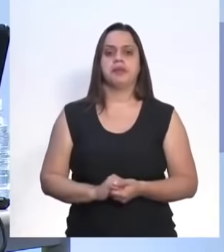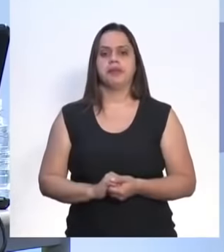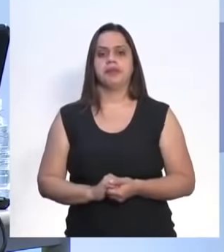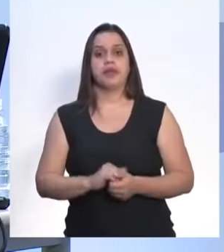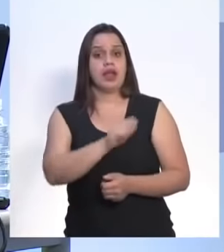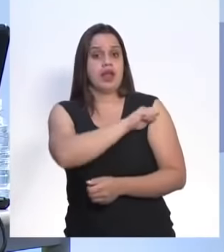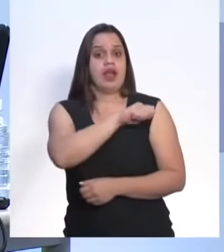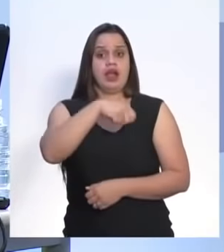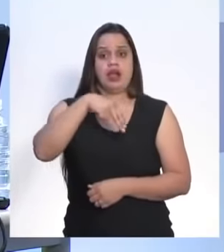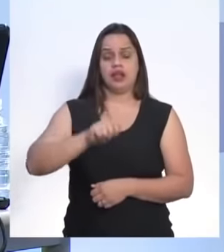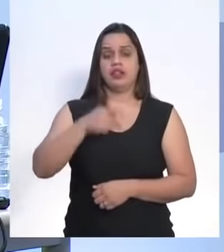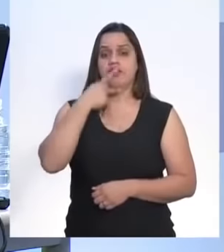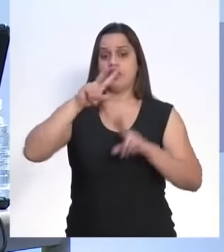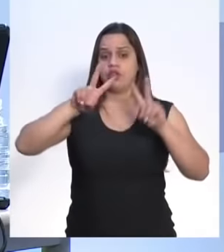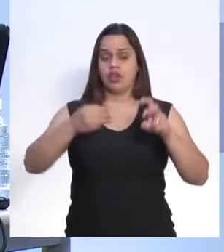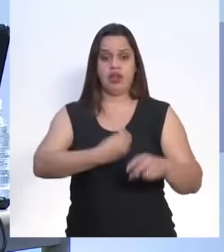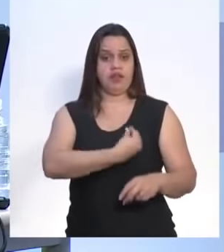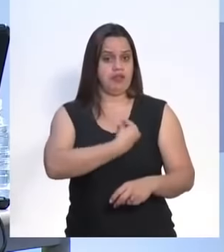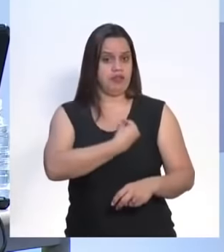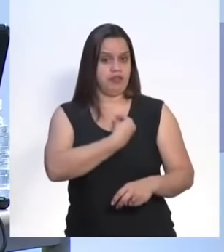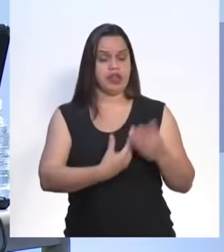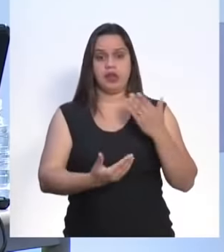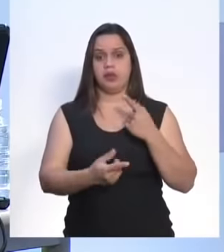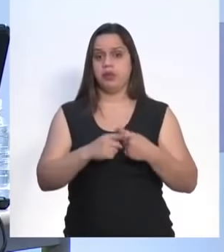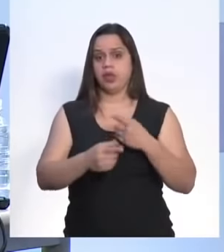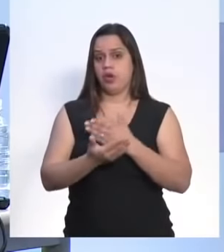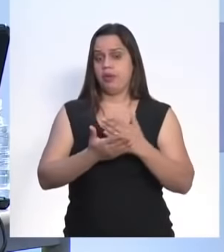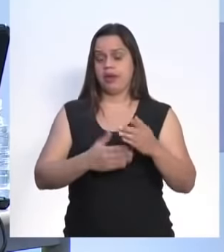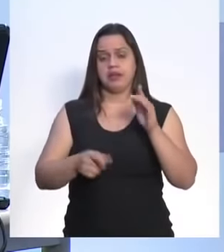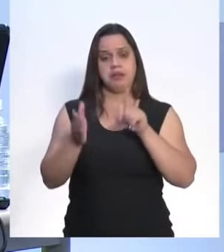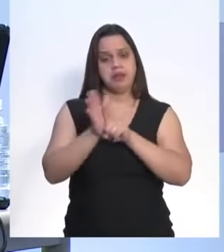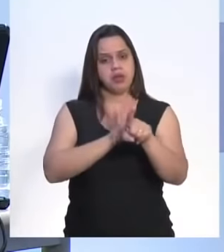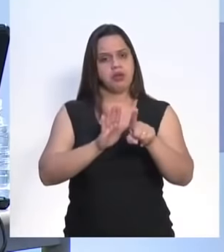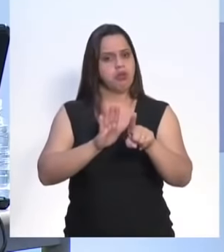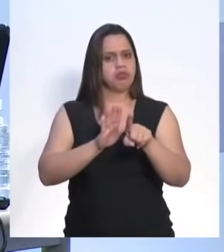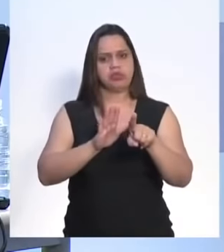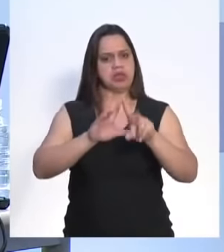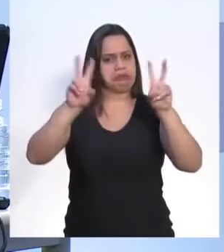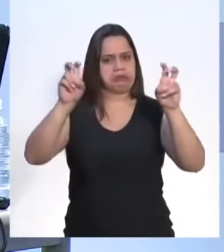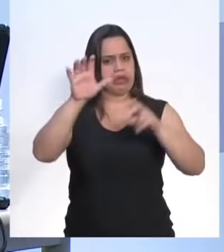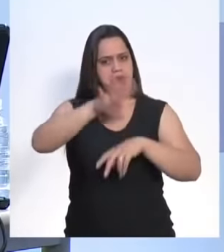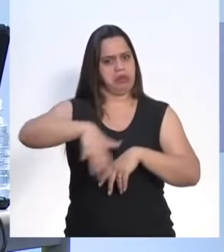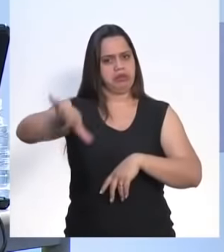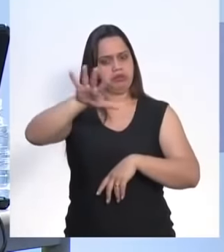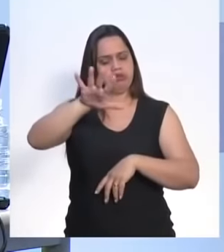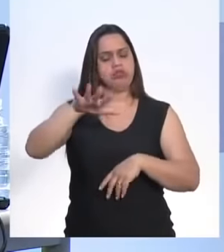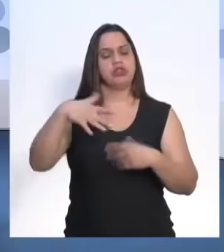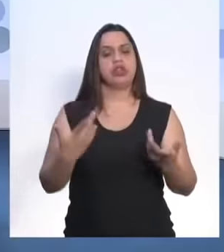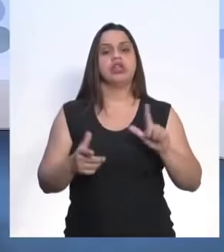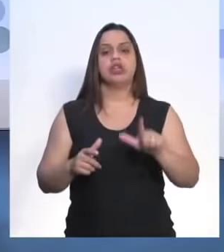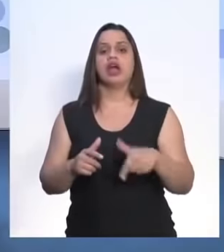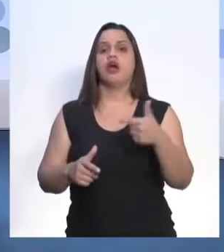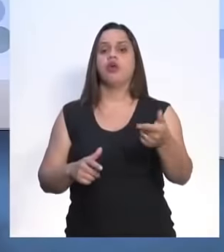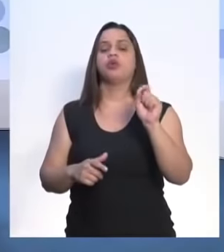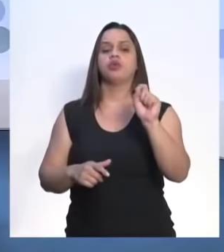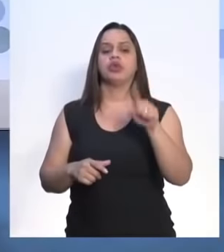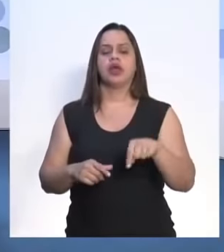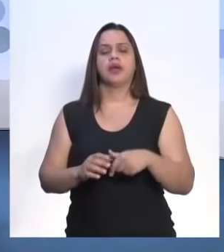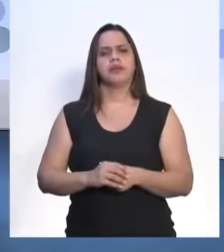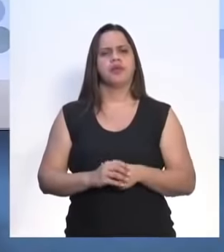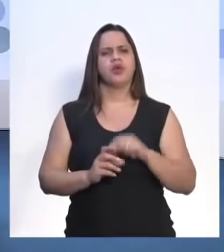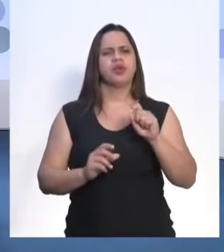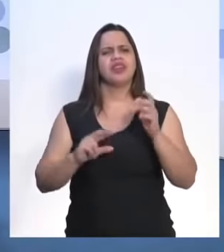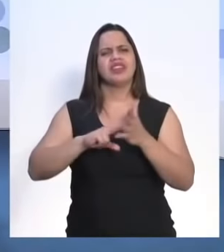Ana, sobre a vida, porque eles começam perguntando de forma geral, né? E a outra, o que seriam